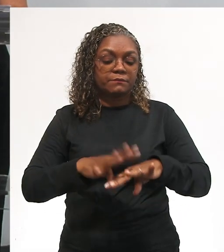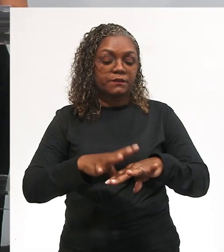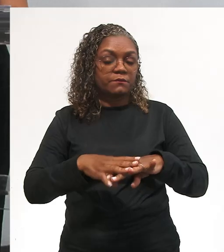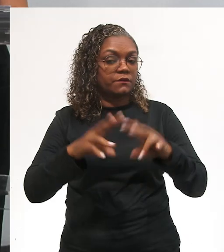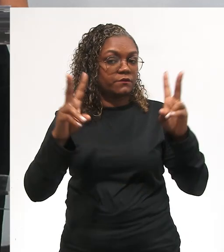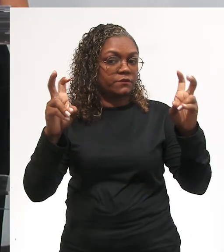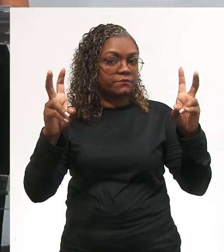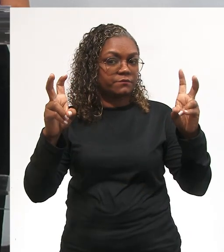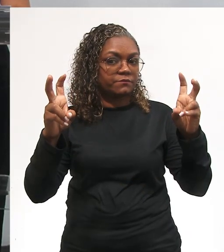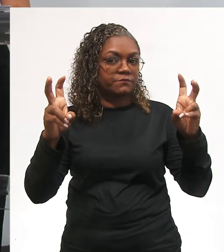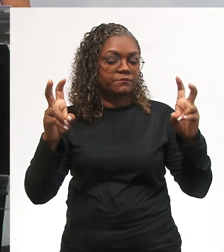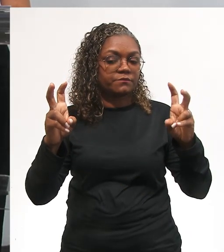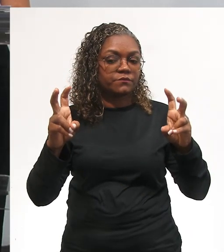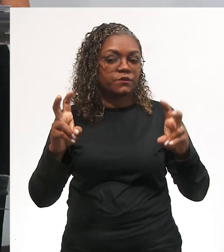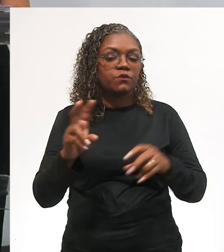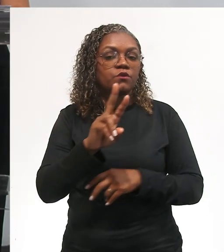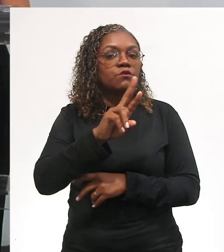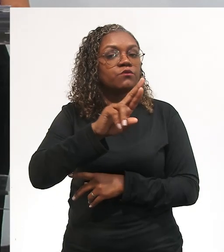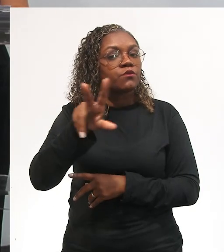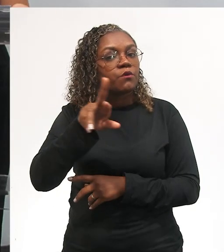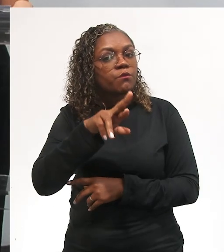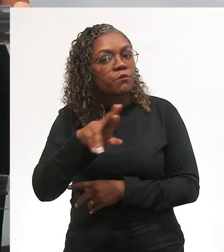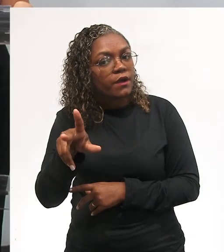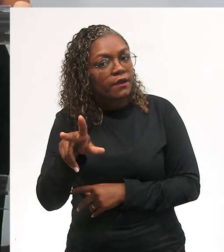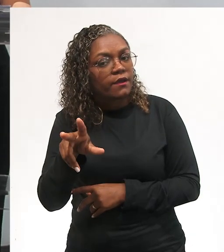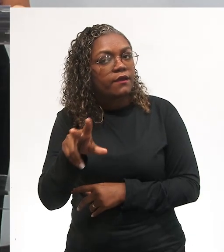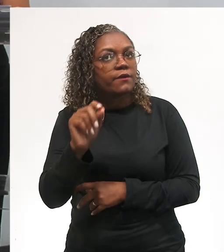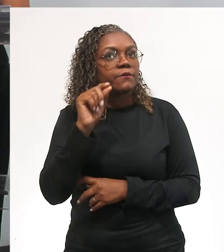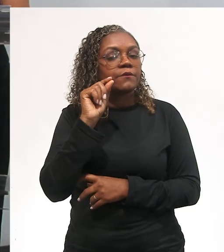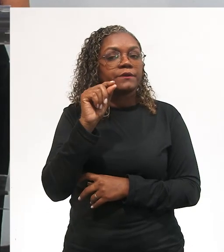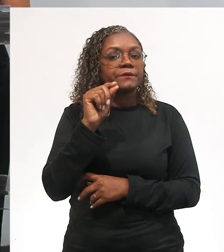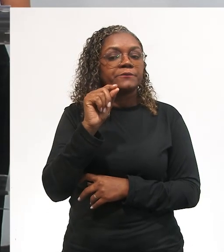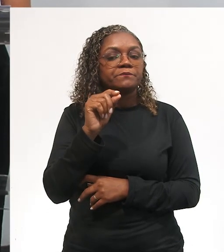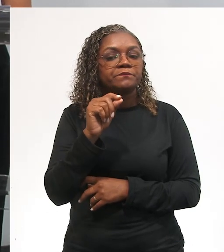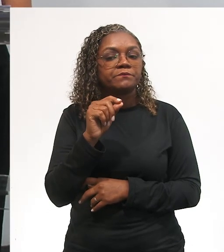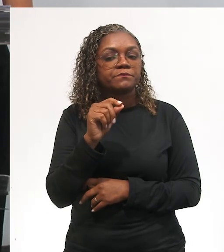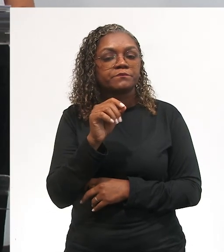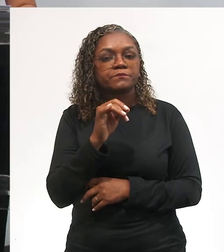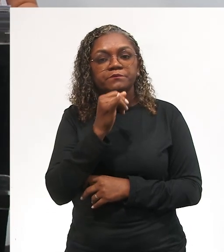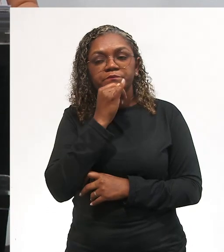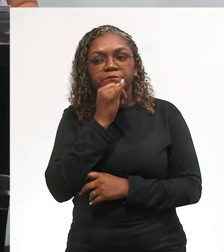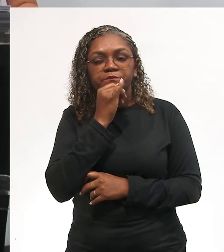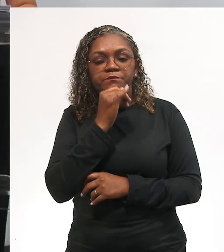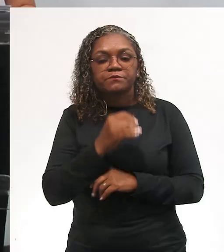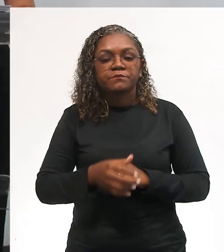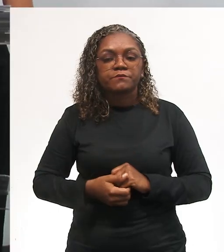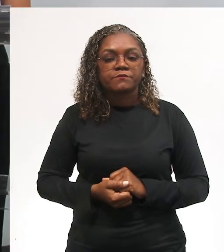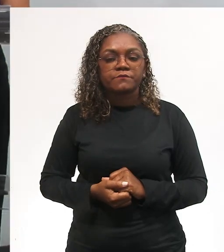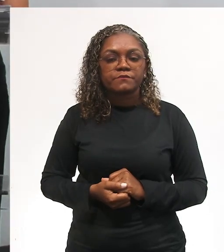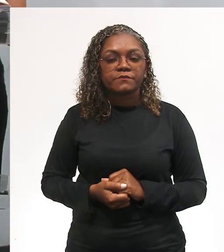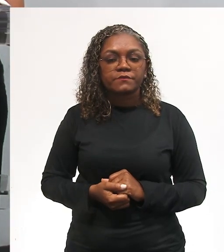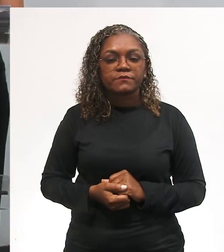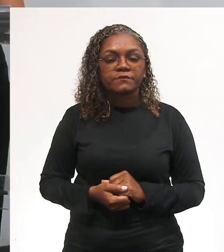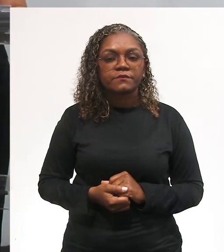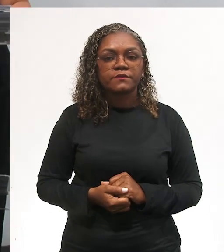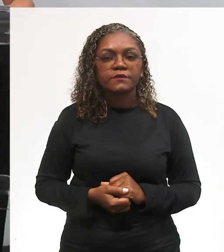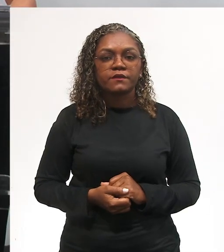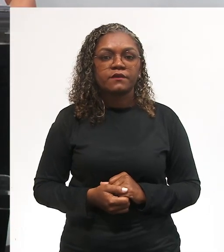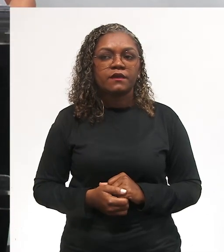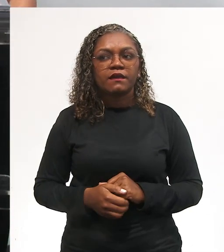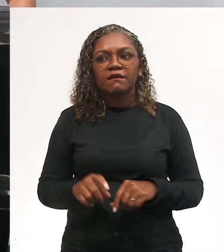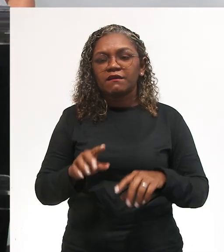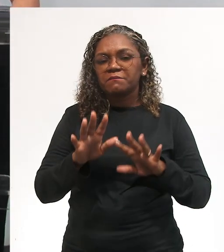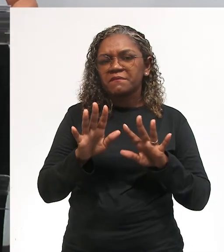questão matemática, nós não estamos lidando com questões, por exemplo, mas o funcionário